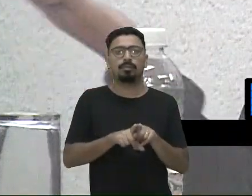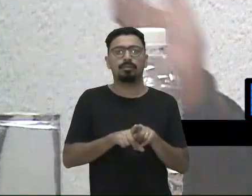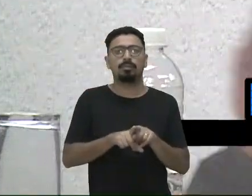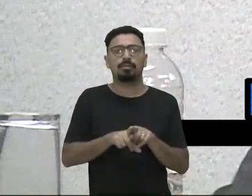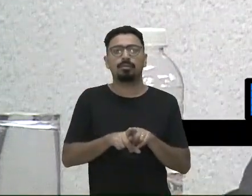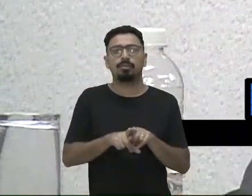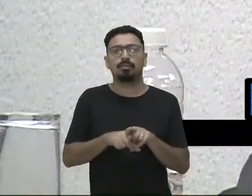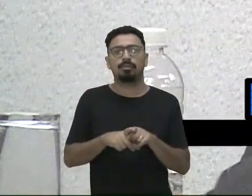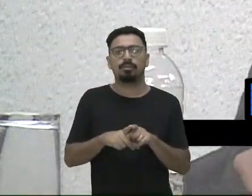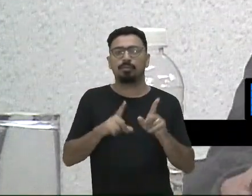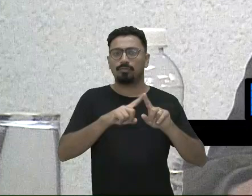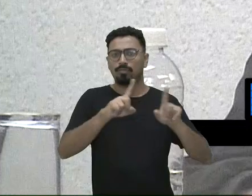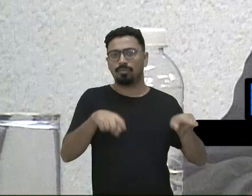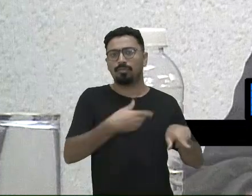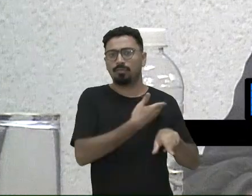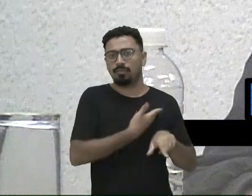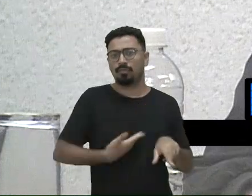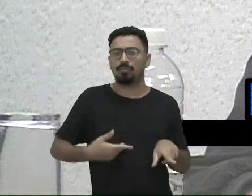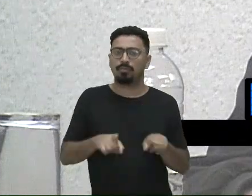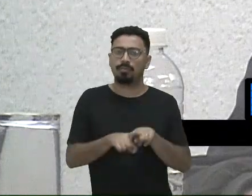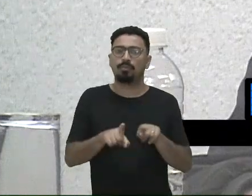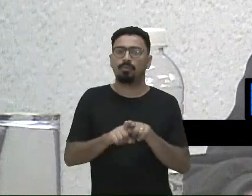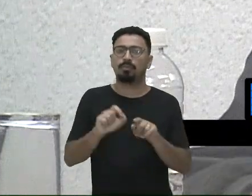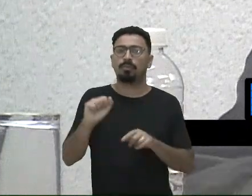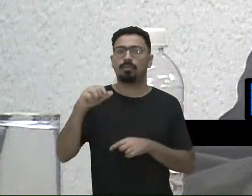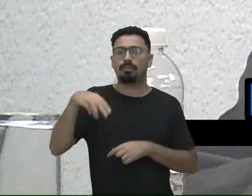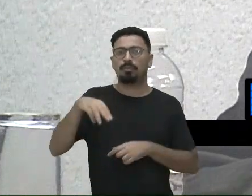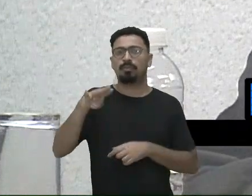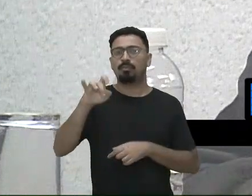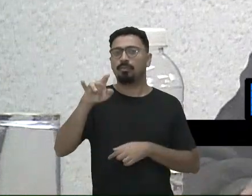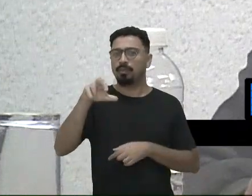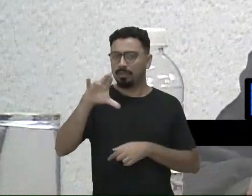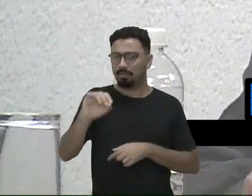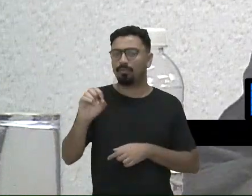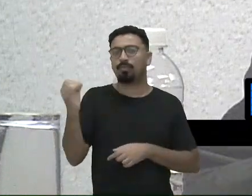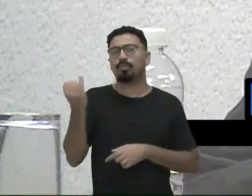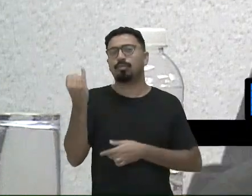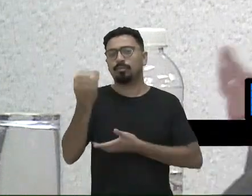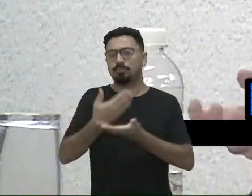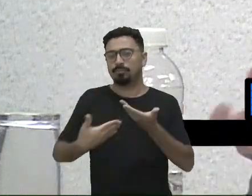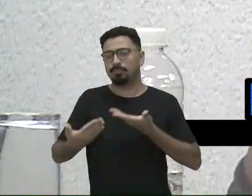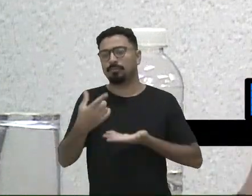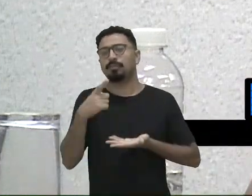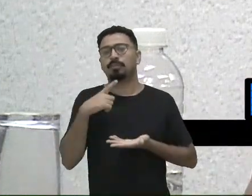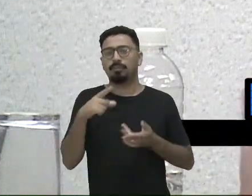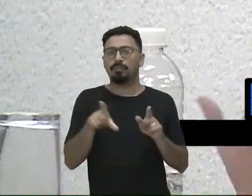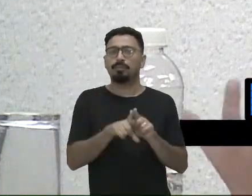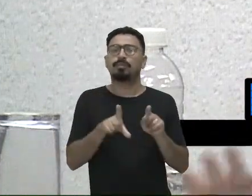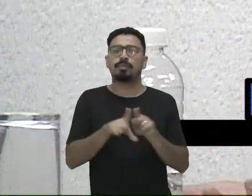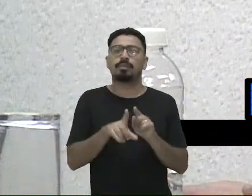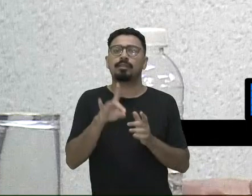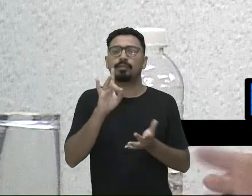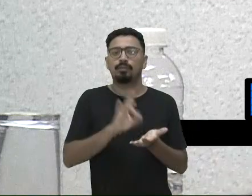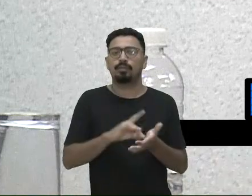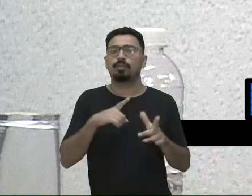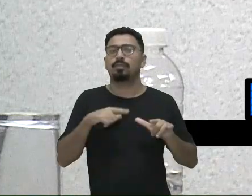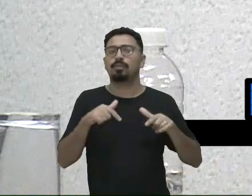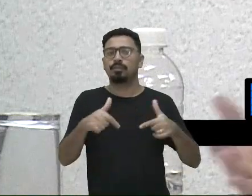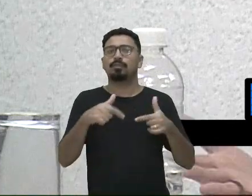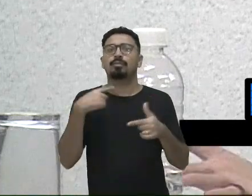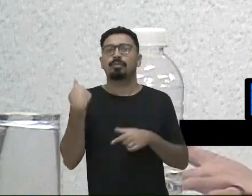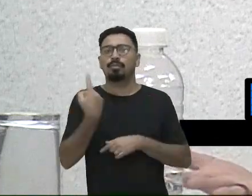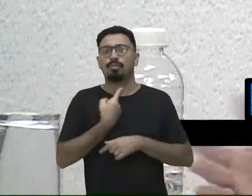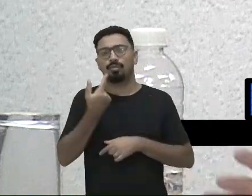uma servidora também do ambulatório. Importante essa escuta, mas que seja uma escuta ativa, né? Para que a gente encaminhe